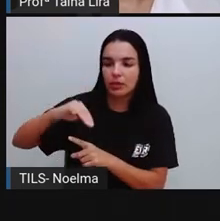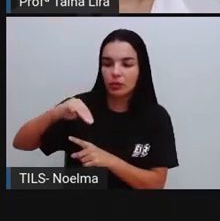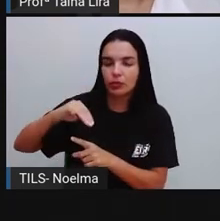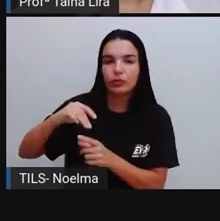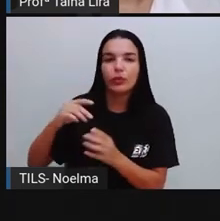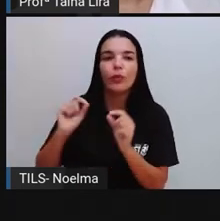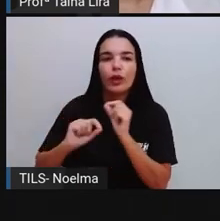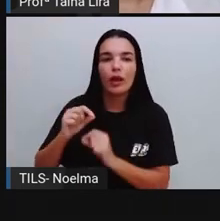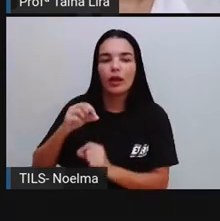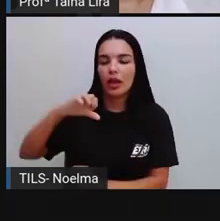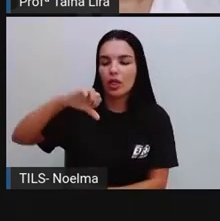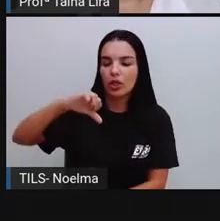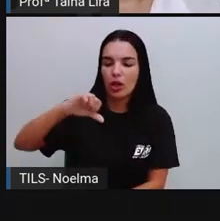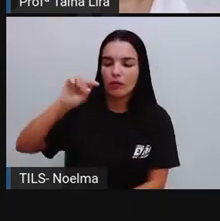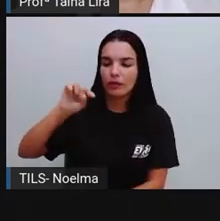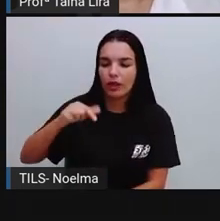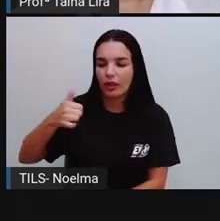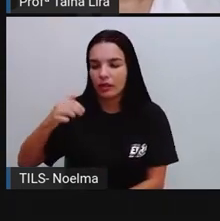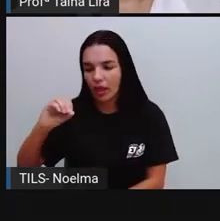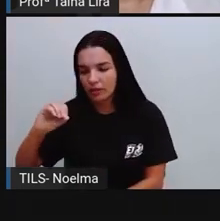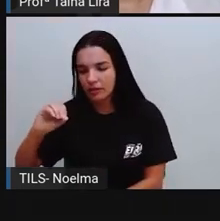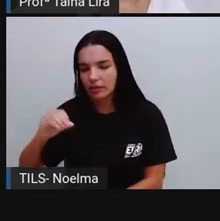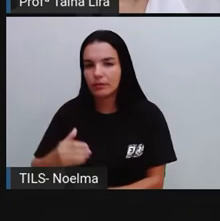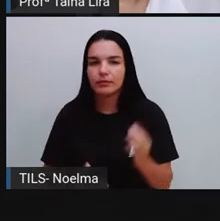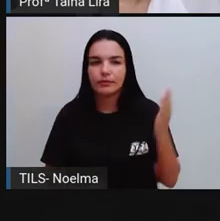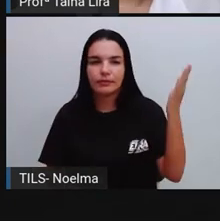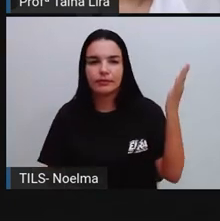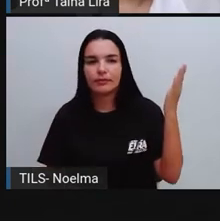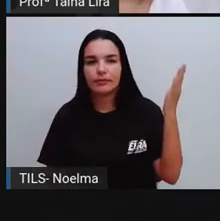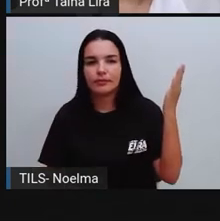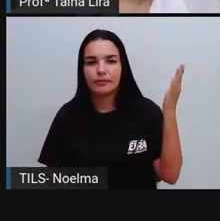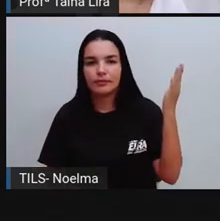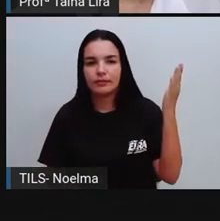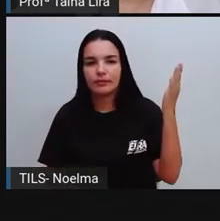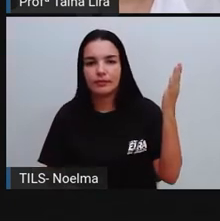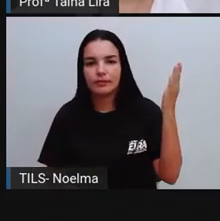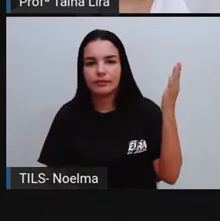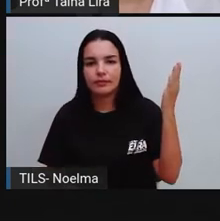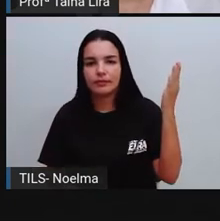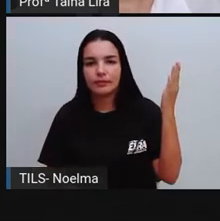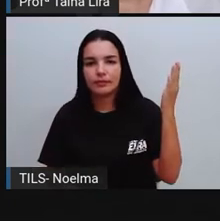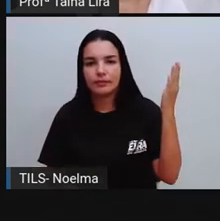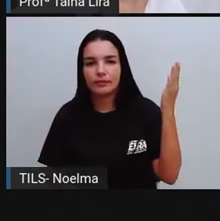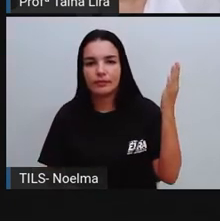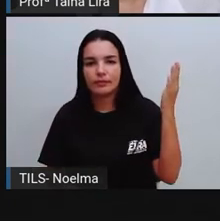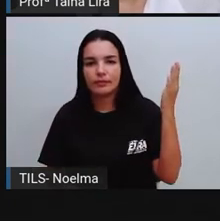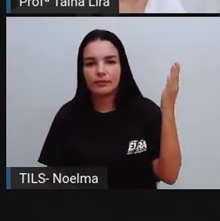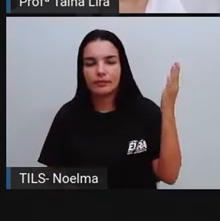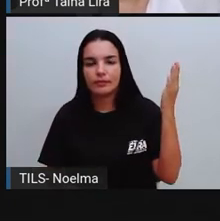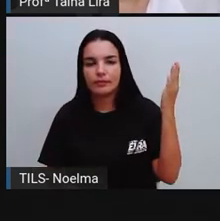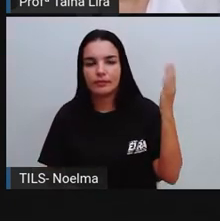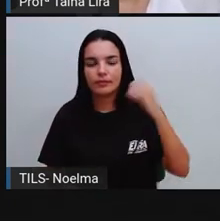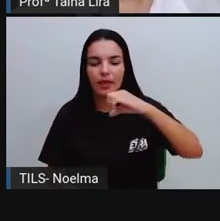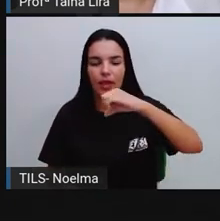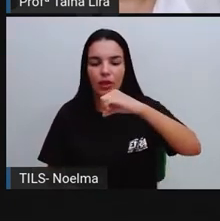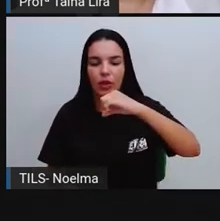9:10. Com 10 minutos, olha lá, 9:20. Com 10